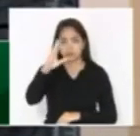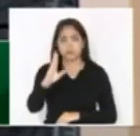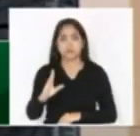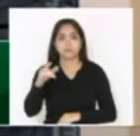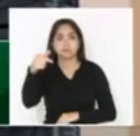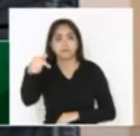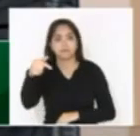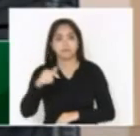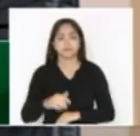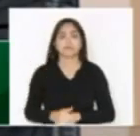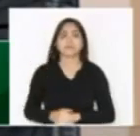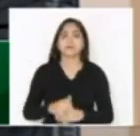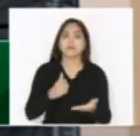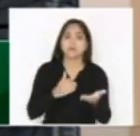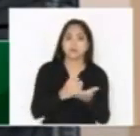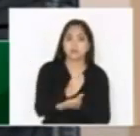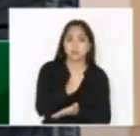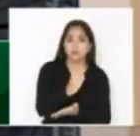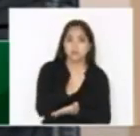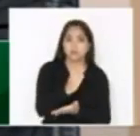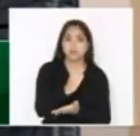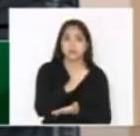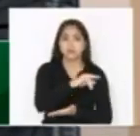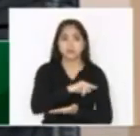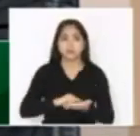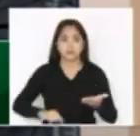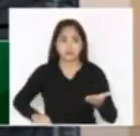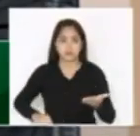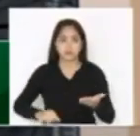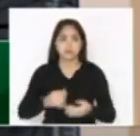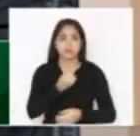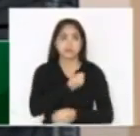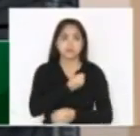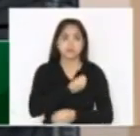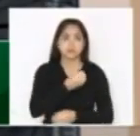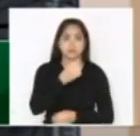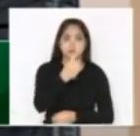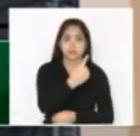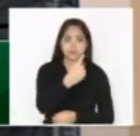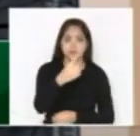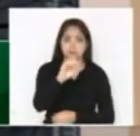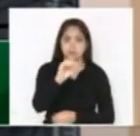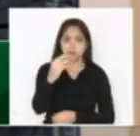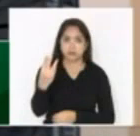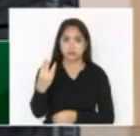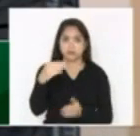209/2017. Foram aprovadas as moções números 103 a